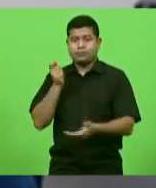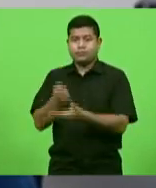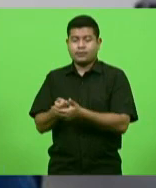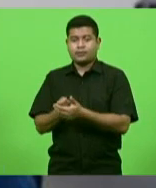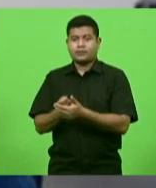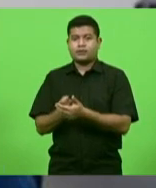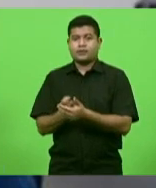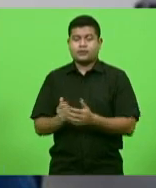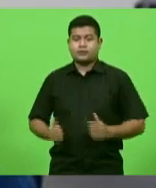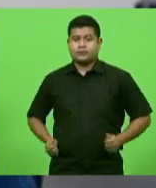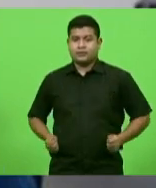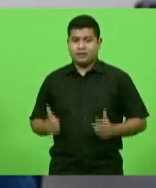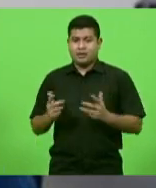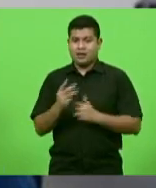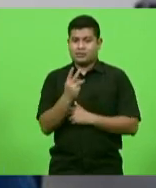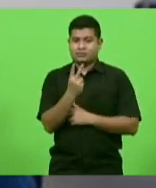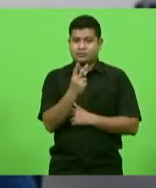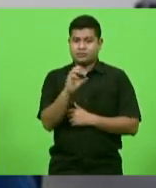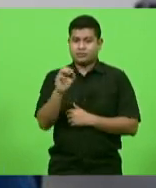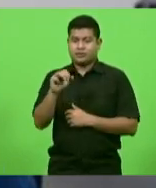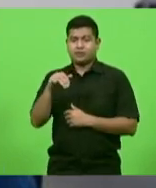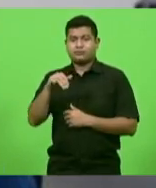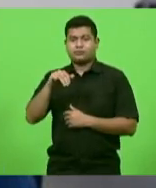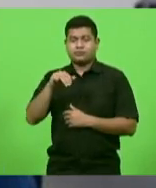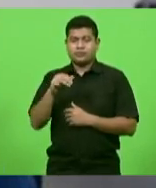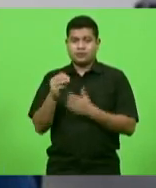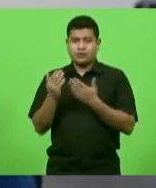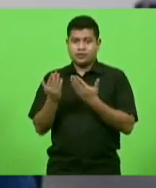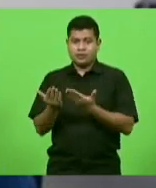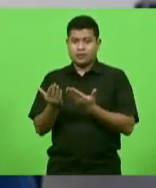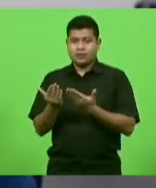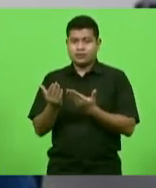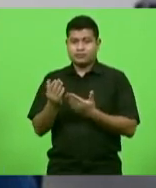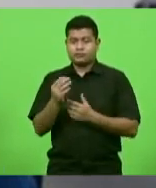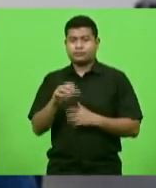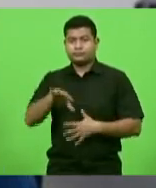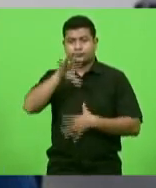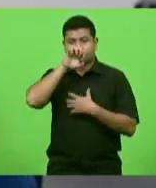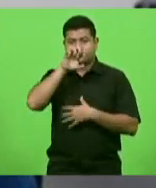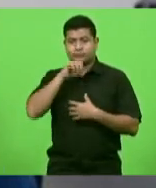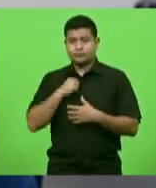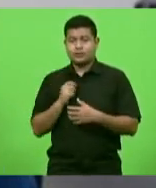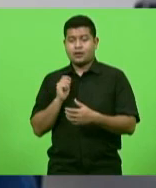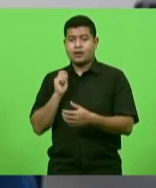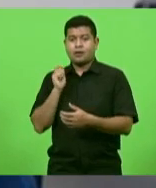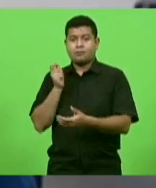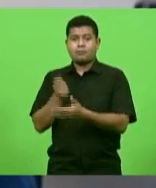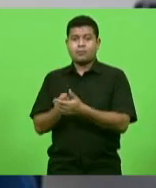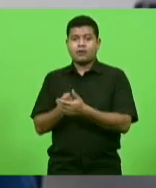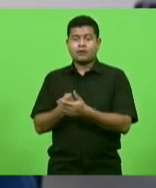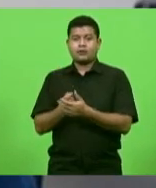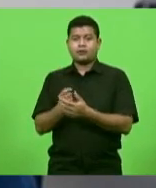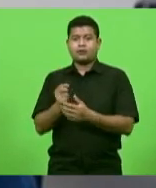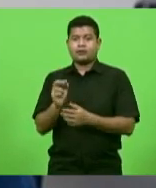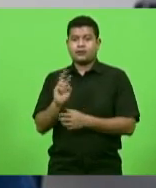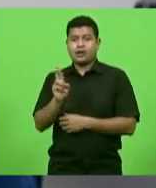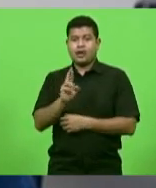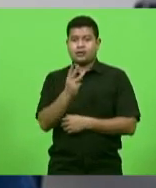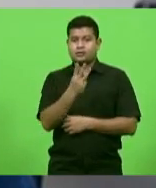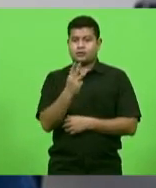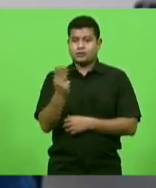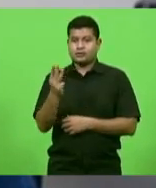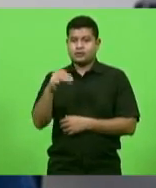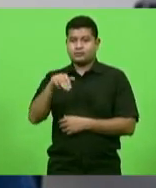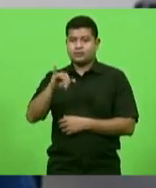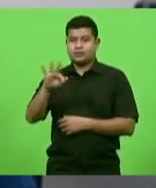espetáculos pulmonares para o tratamento de covid-19 junto à empresa regamé Augusto 33 milhões de reais